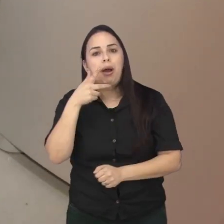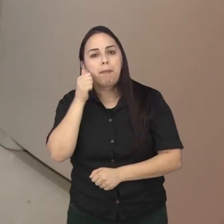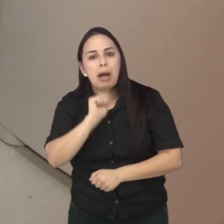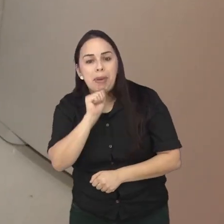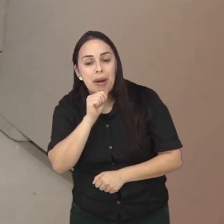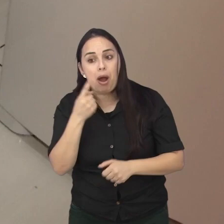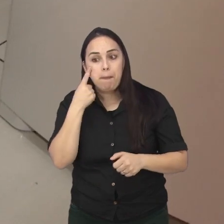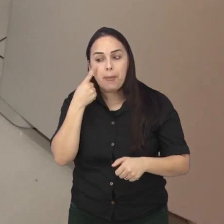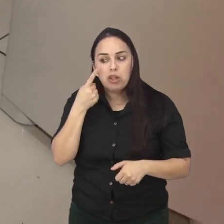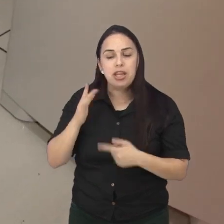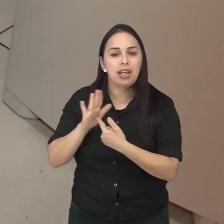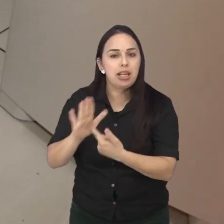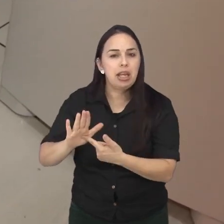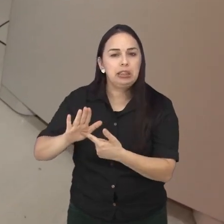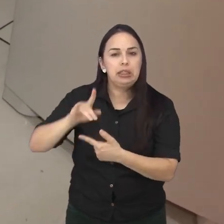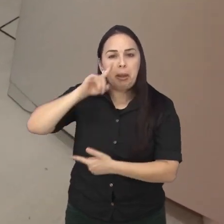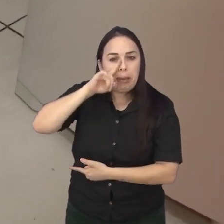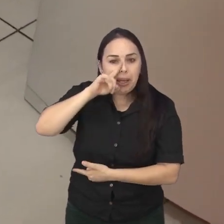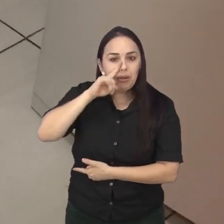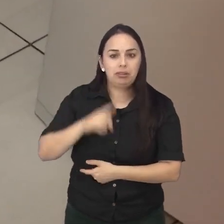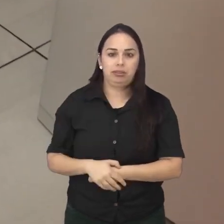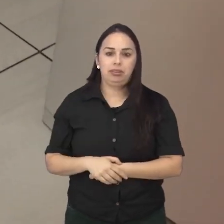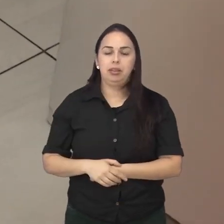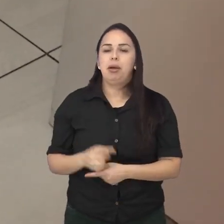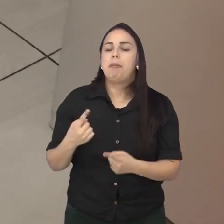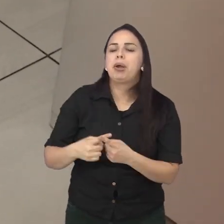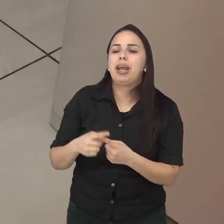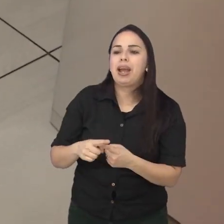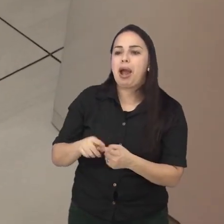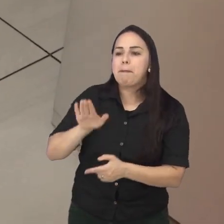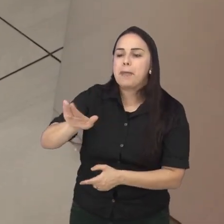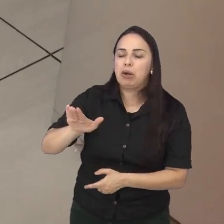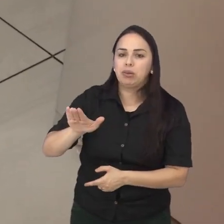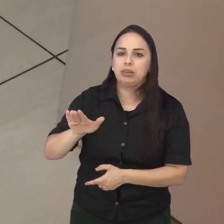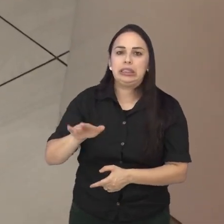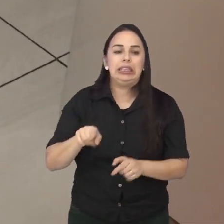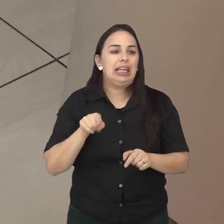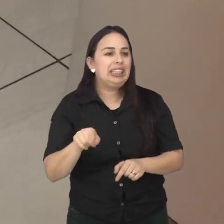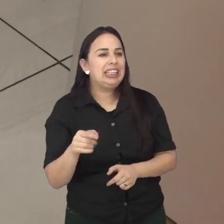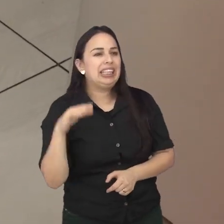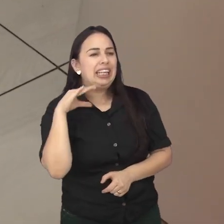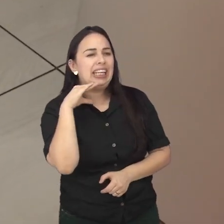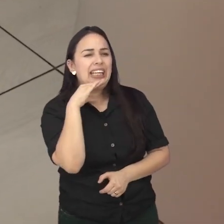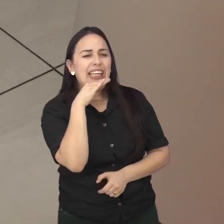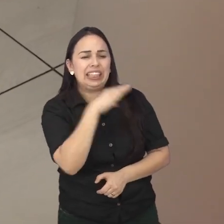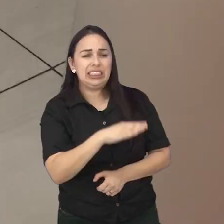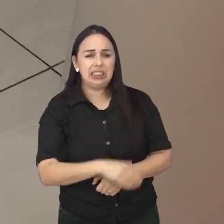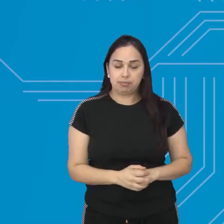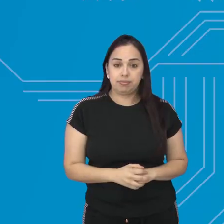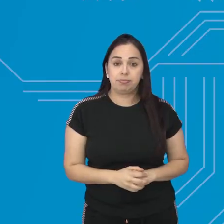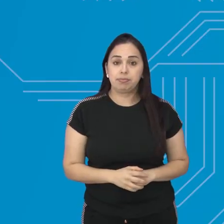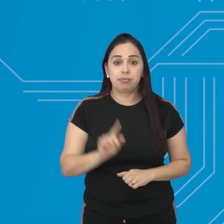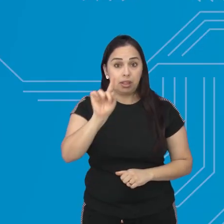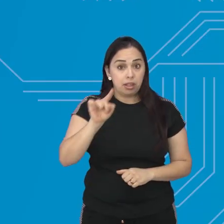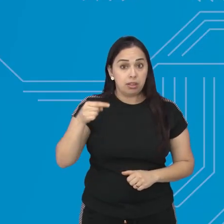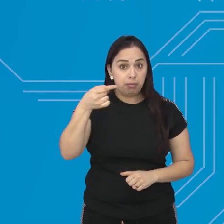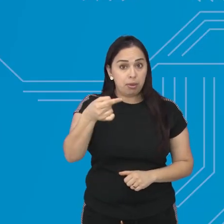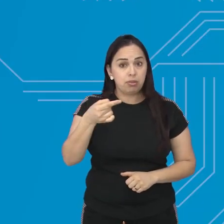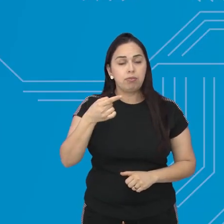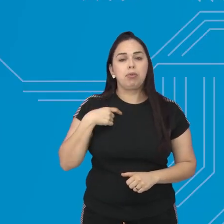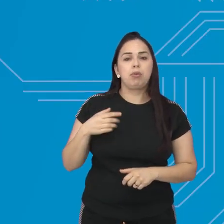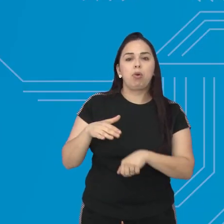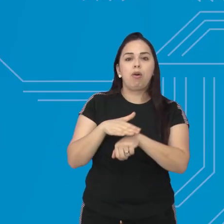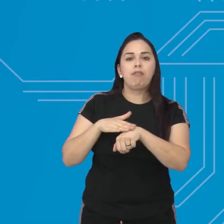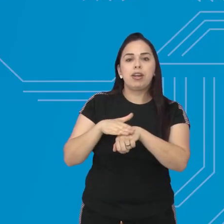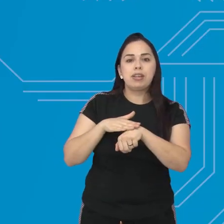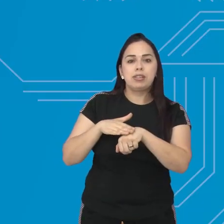para você ver, aquilo ali machuca, aquilo queima. Por que não pode pôr a mãozinha? Aqui queima. E no próximo bloco